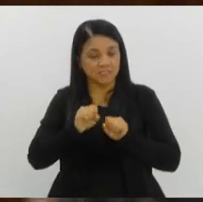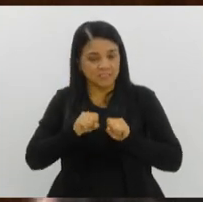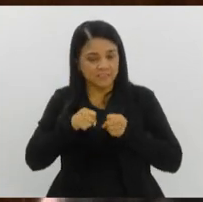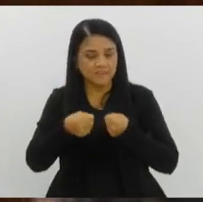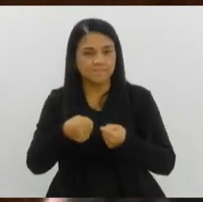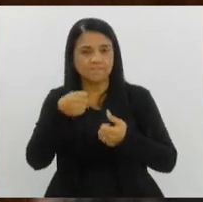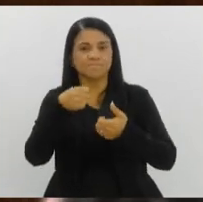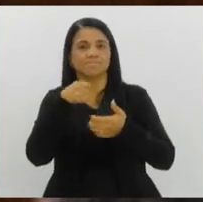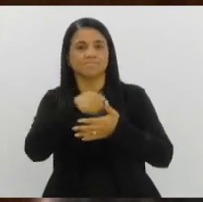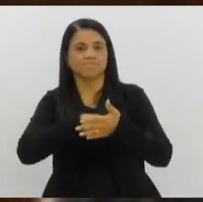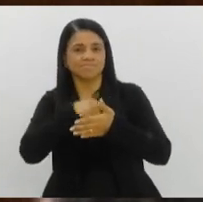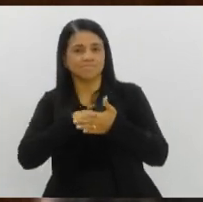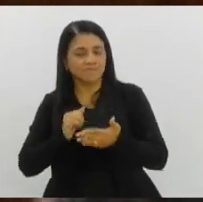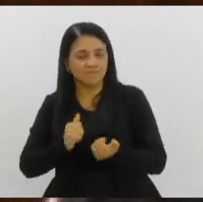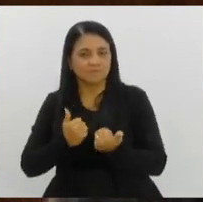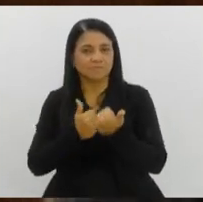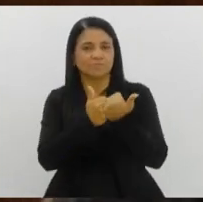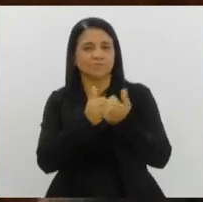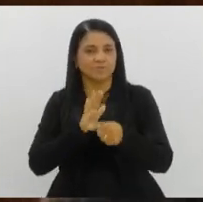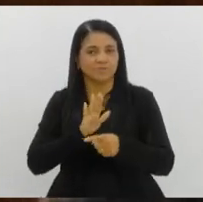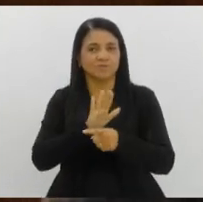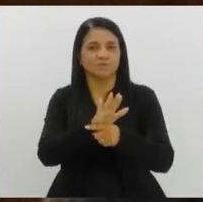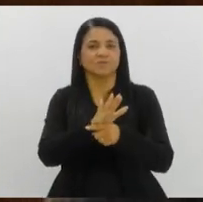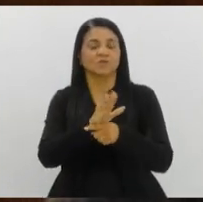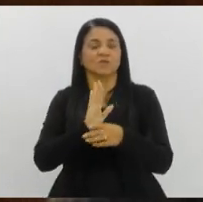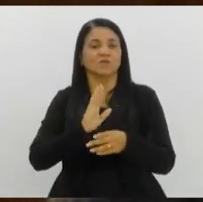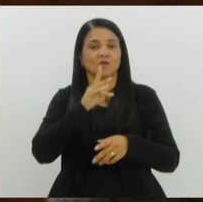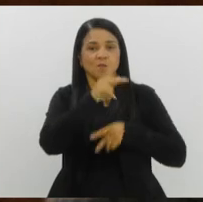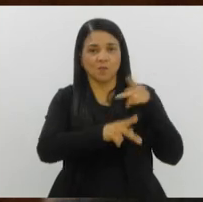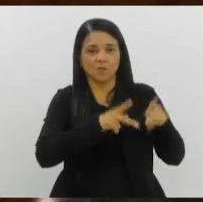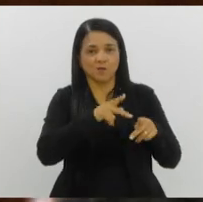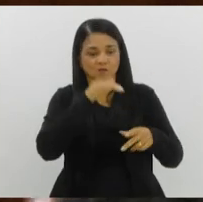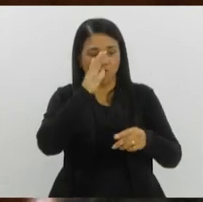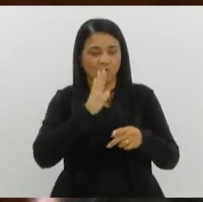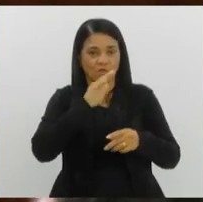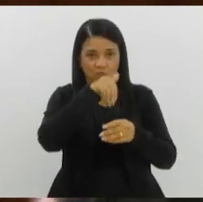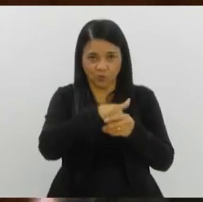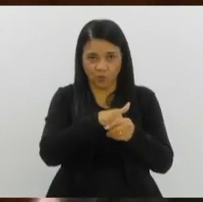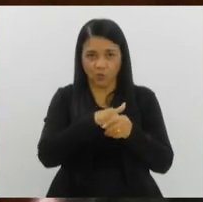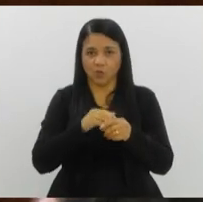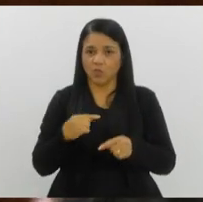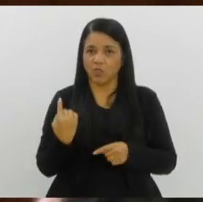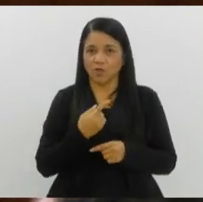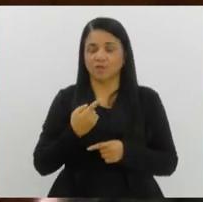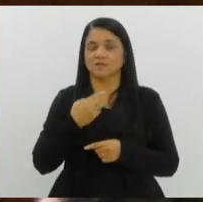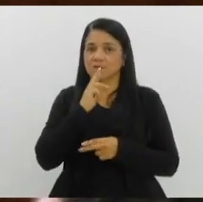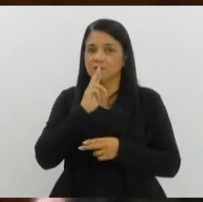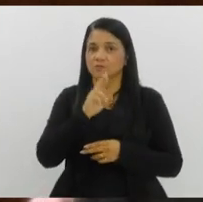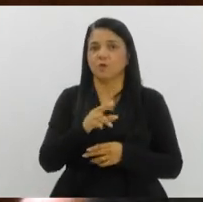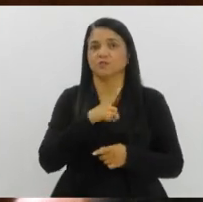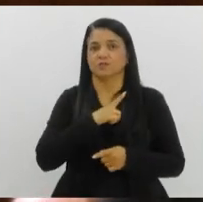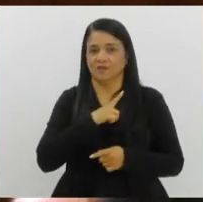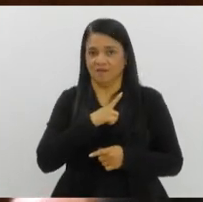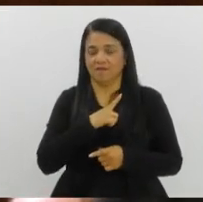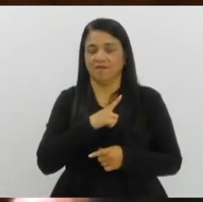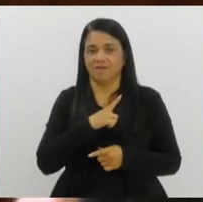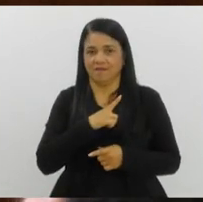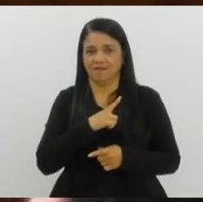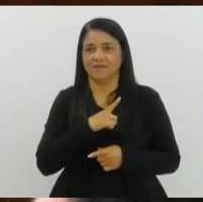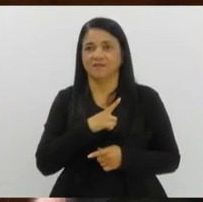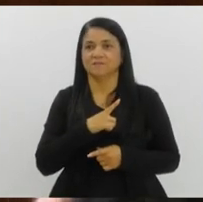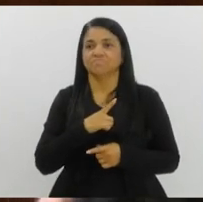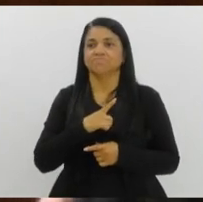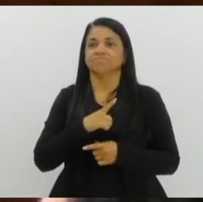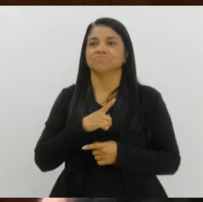do cidadão, aquele que votou conosco e quer ter a resposta nas urnas. Devo dizer que tiro o chapéu para